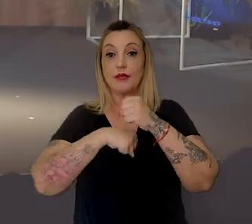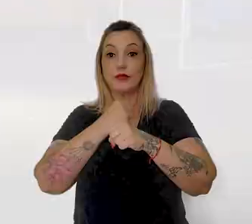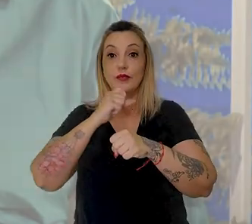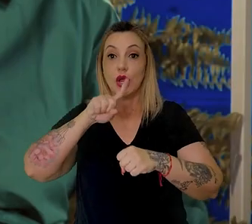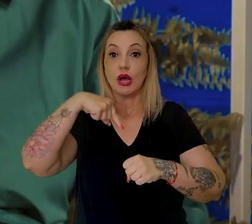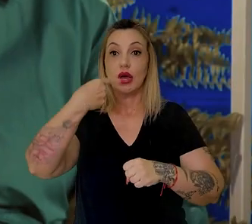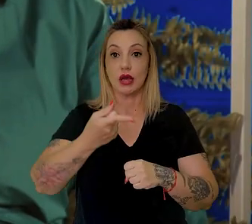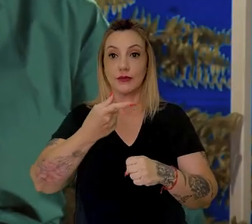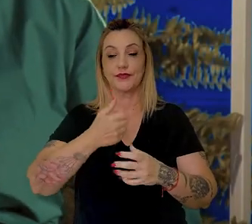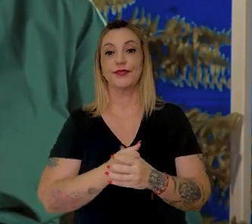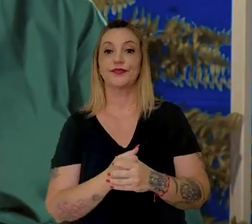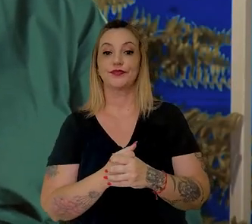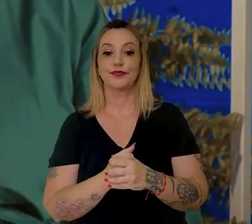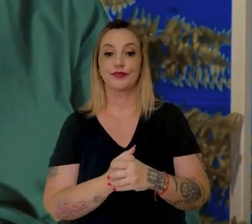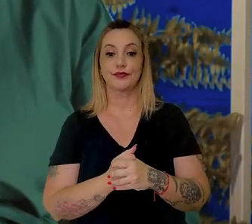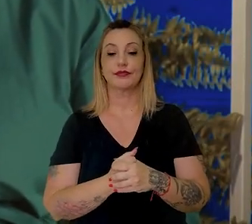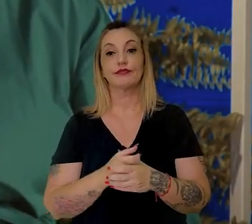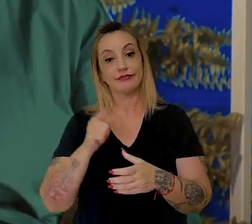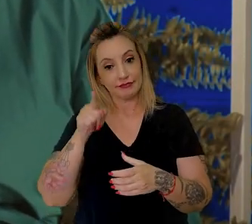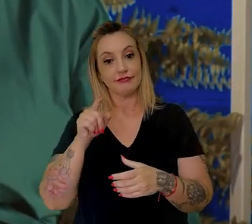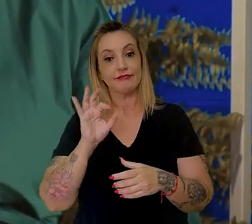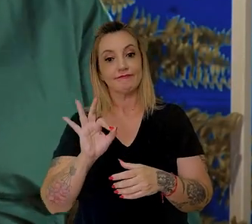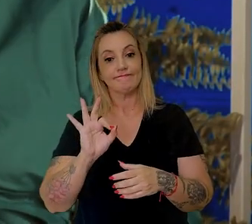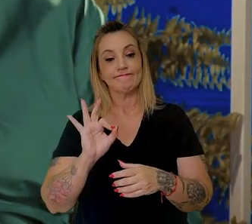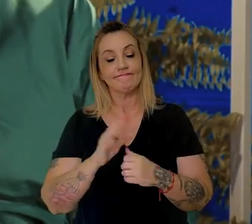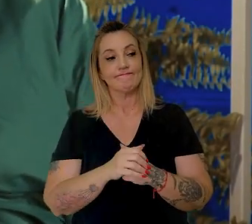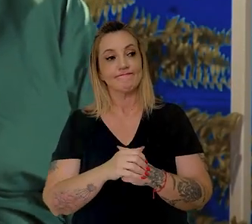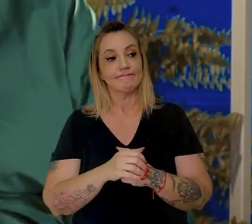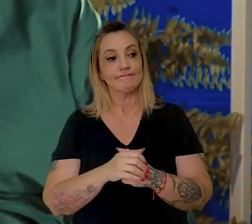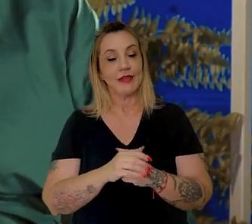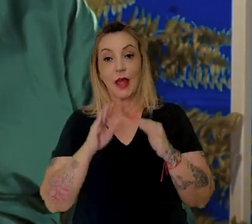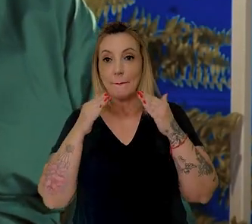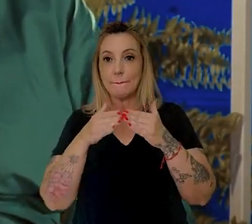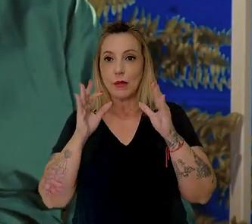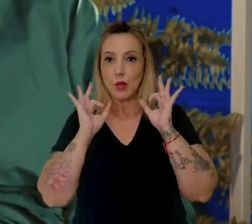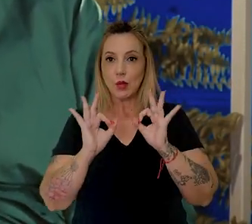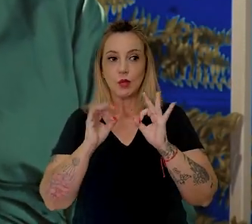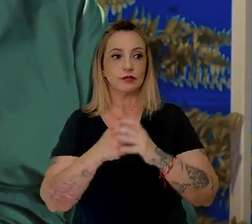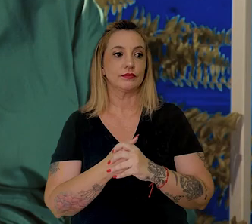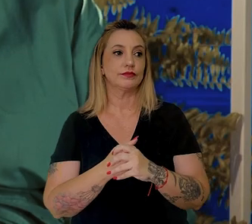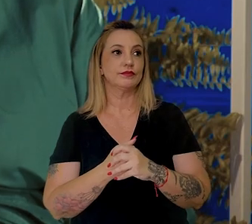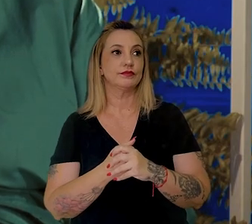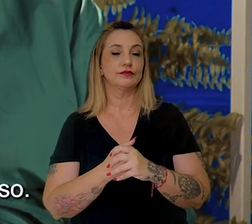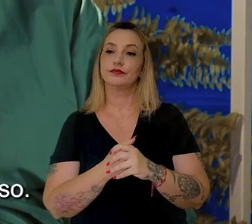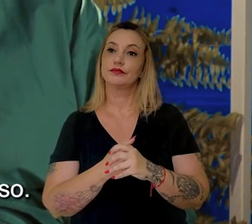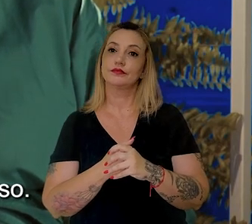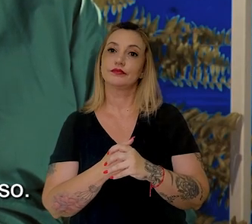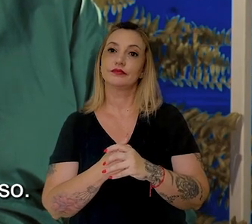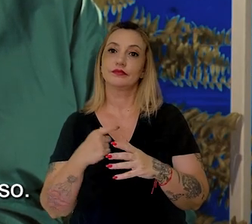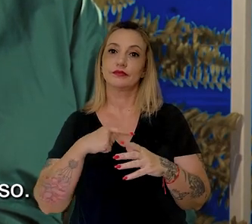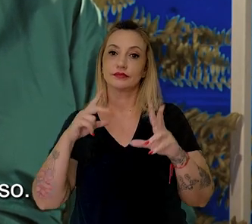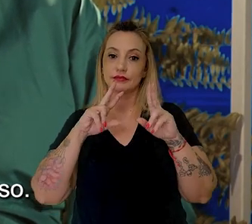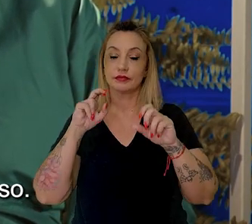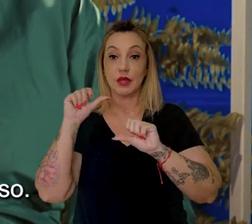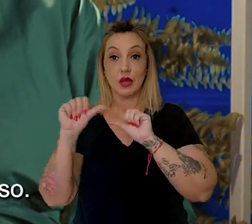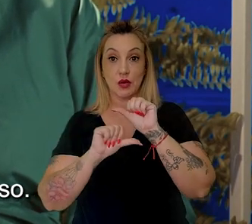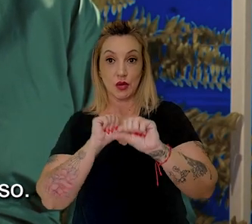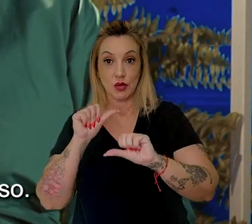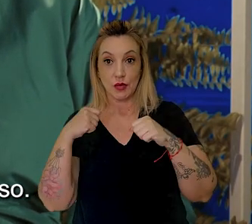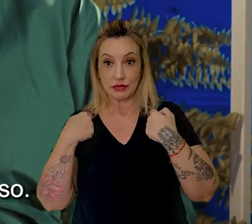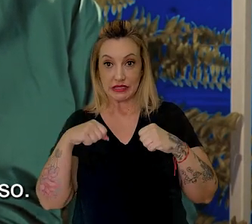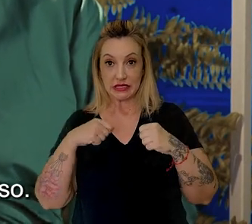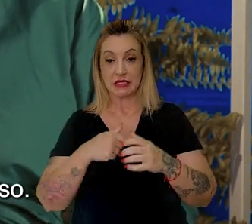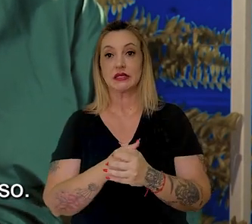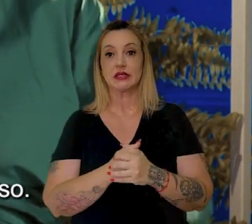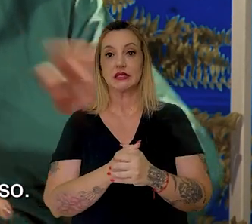anos aí que tá eu acho que o ponto sabe de o em termos da da mudança que a gente precisa